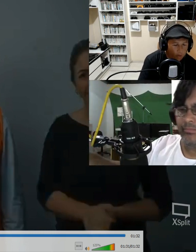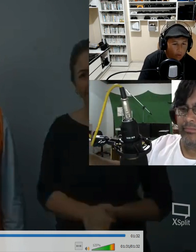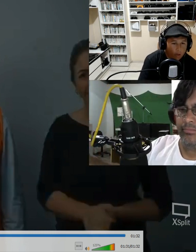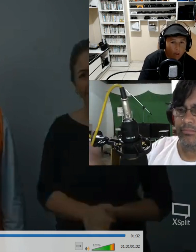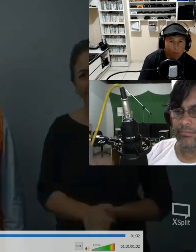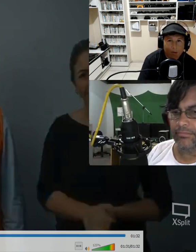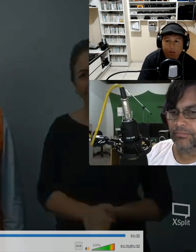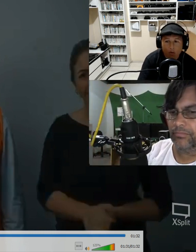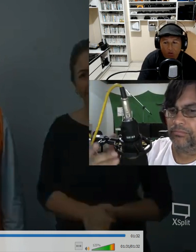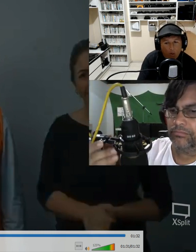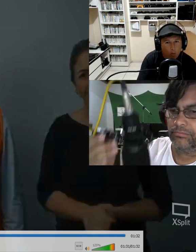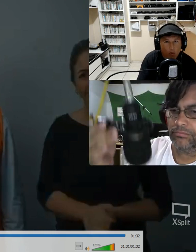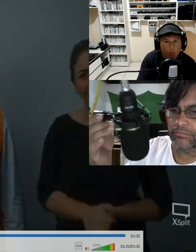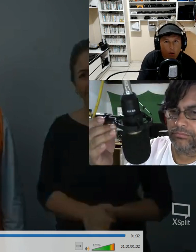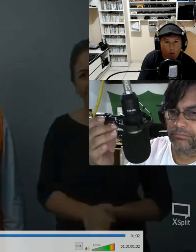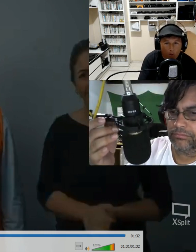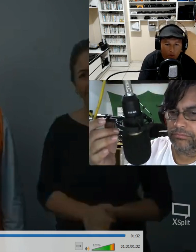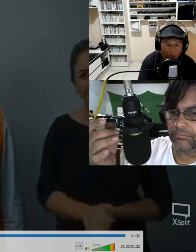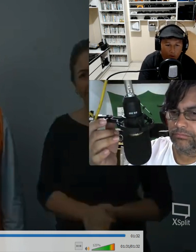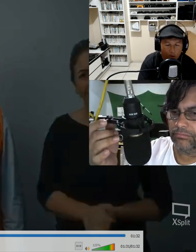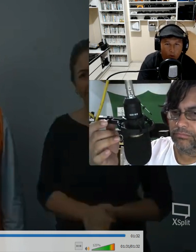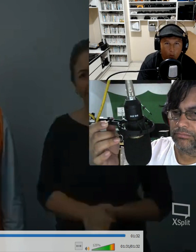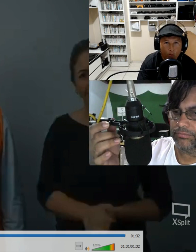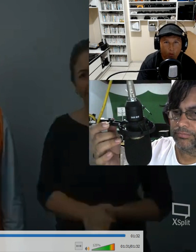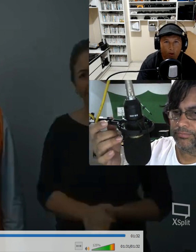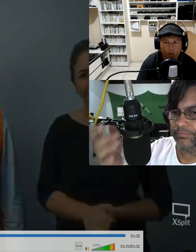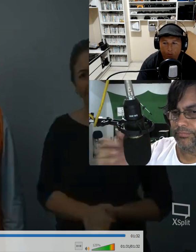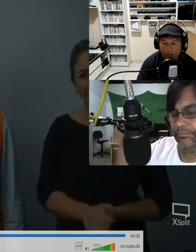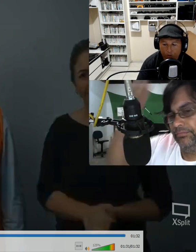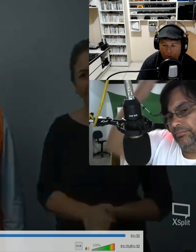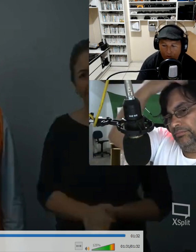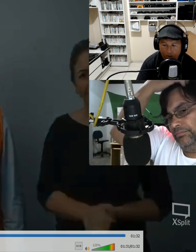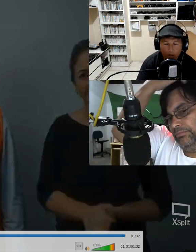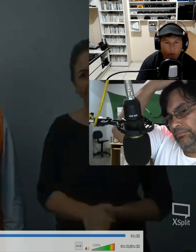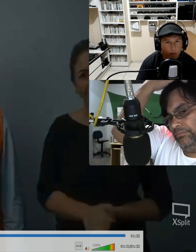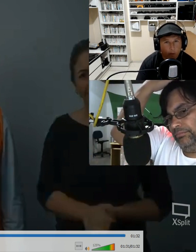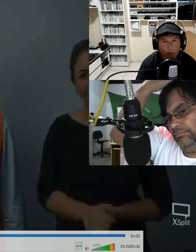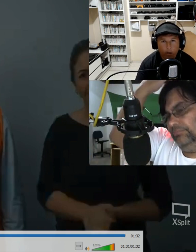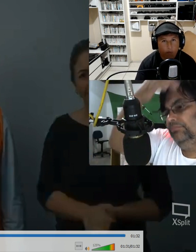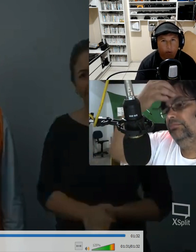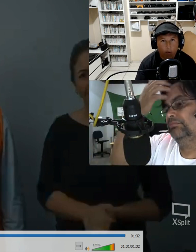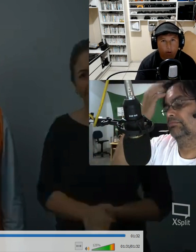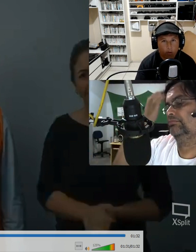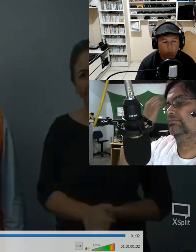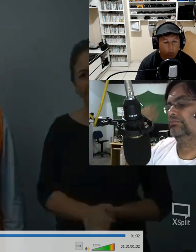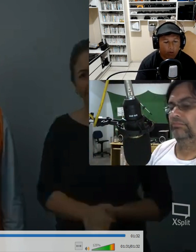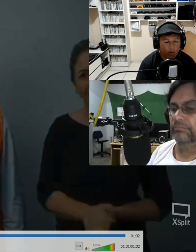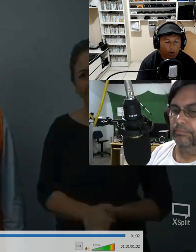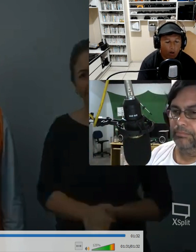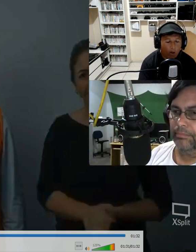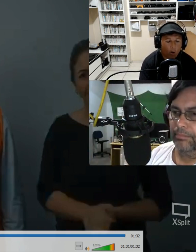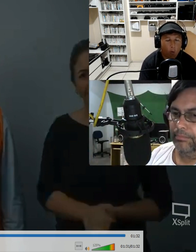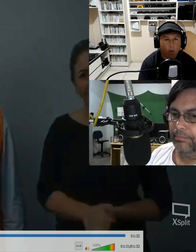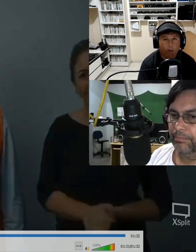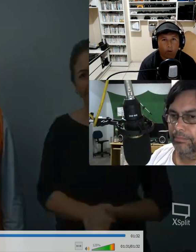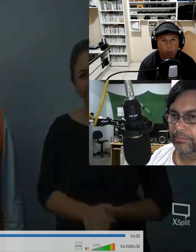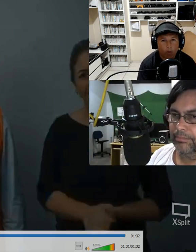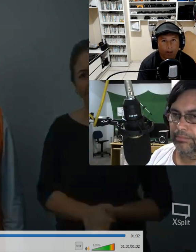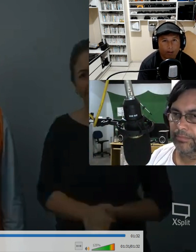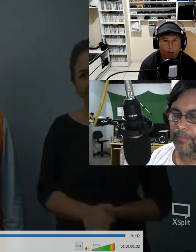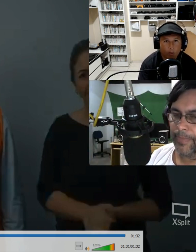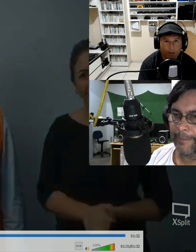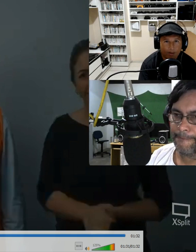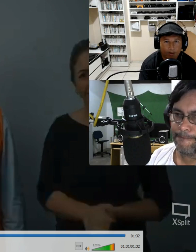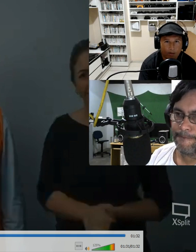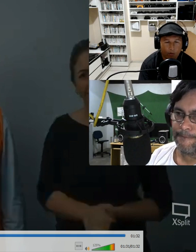governador, mas eu gostei muito porque logo depois daquilo que o Bolsonaro se pronunciou, veio ele e falou a todo mundo, assim, ó, o governador Moisés,